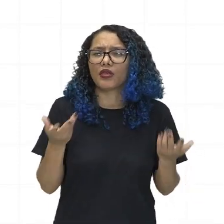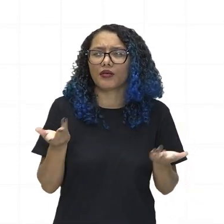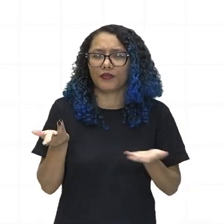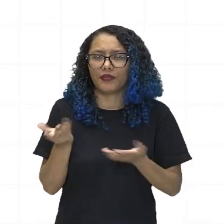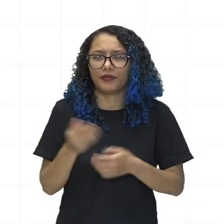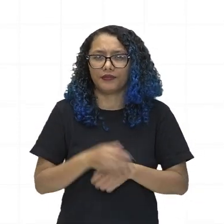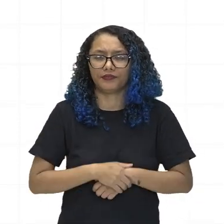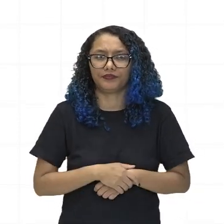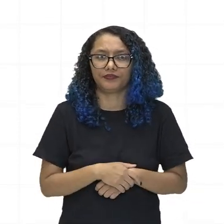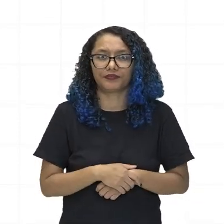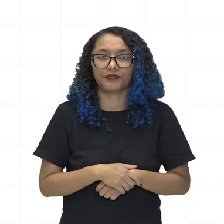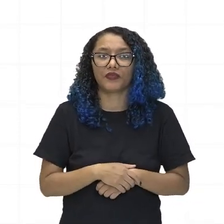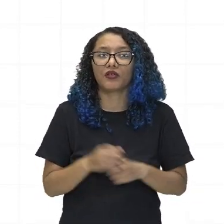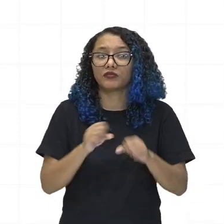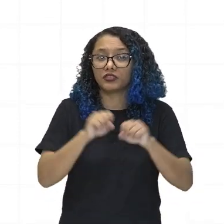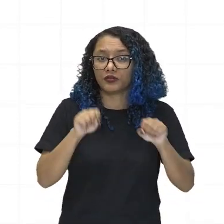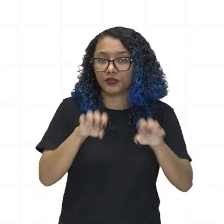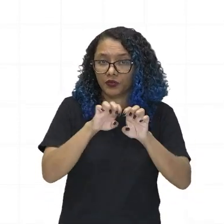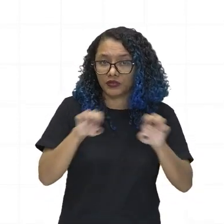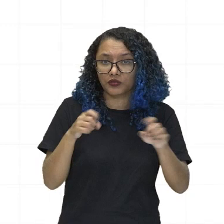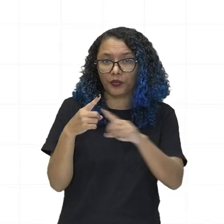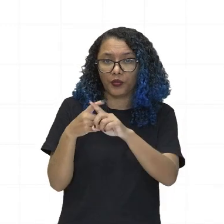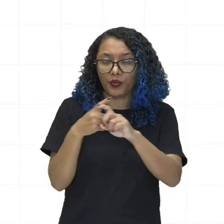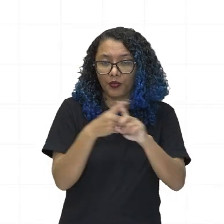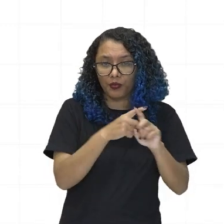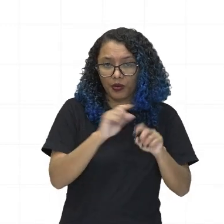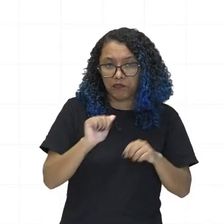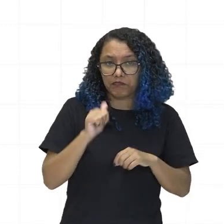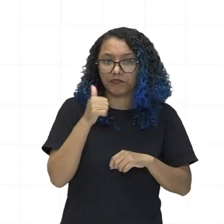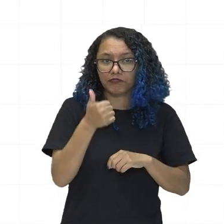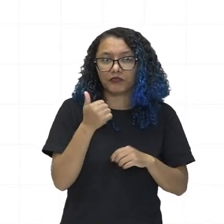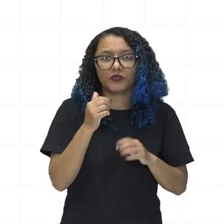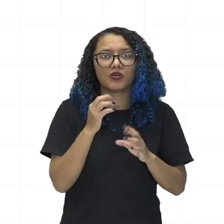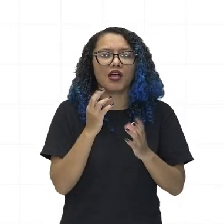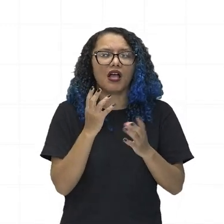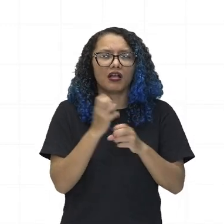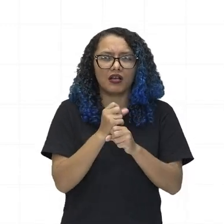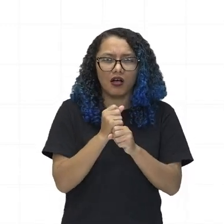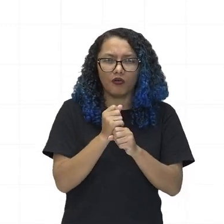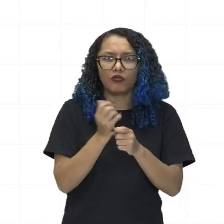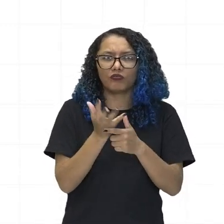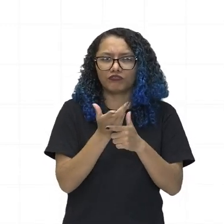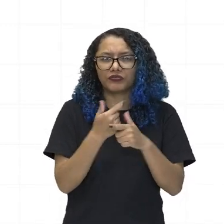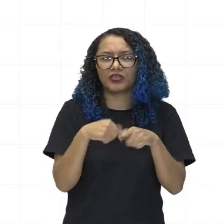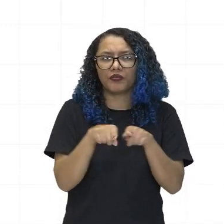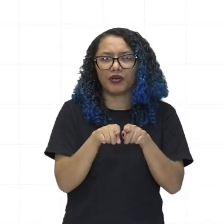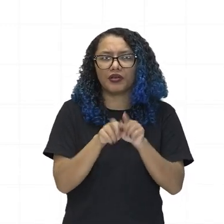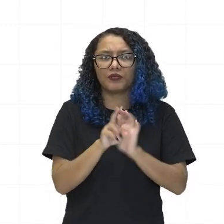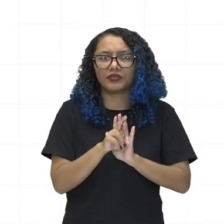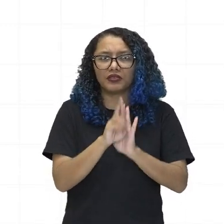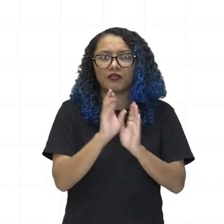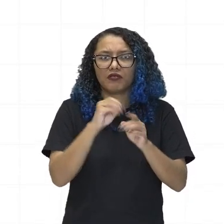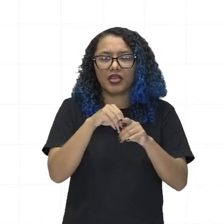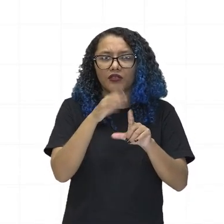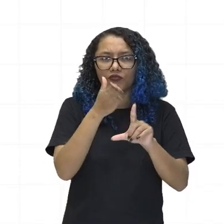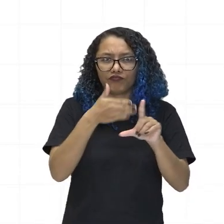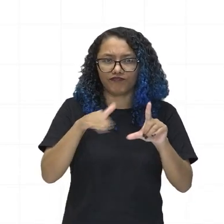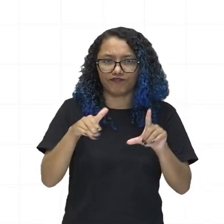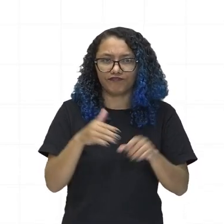de equações polinomiais de primeiro grau. Resolução algébrica e representação no plano